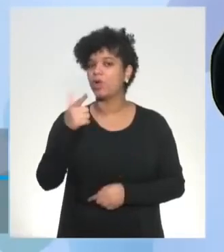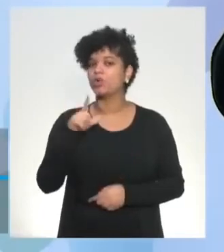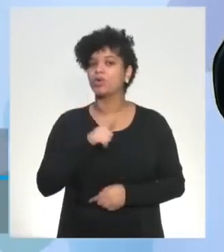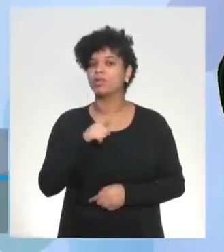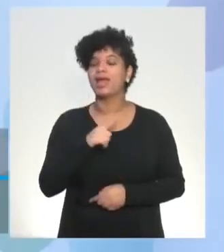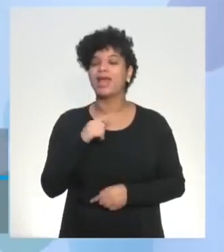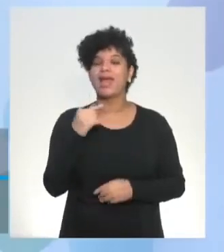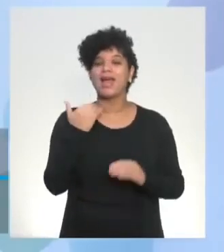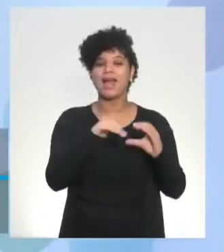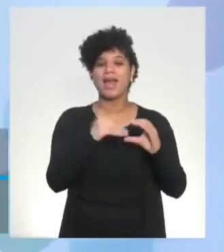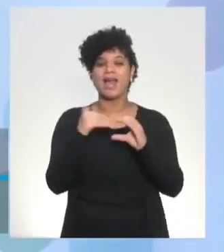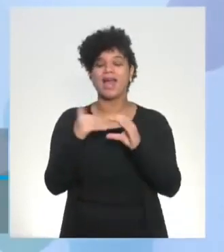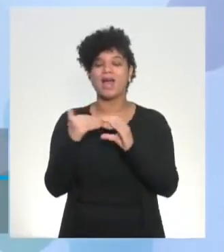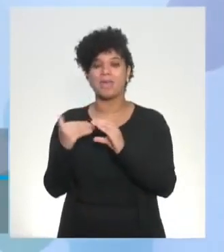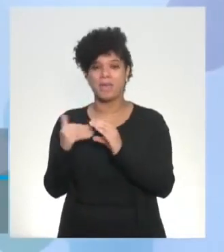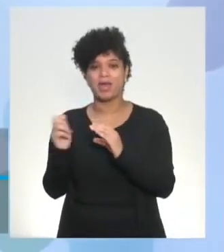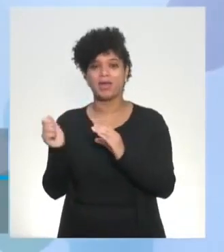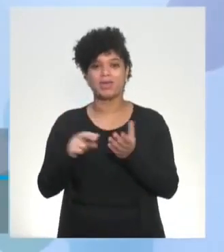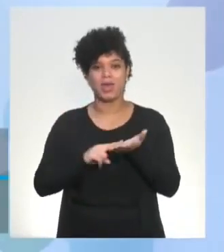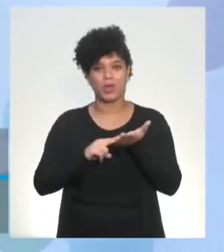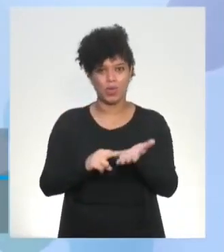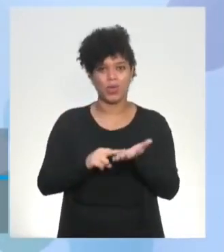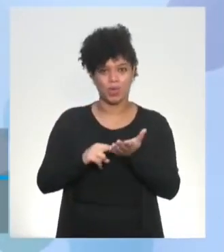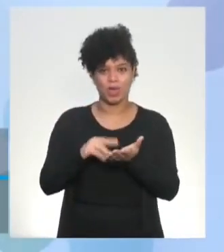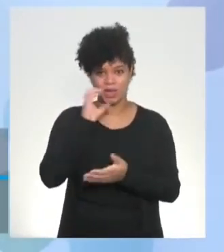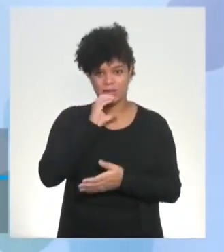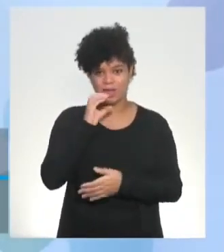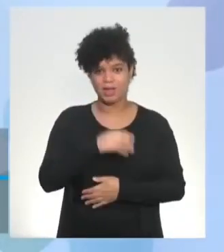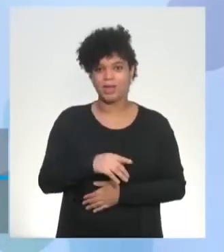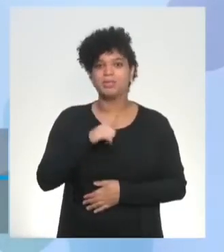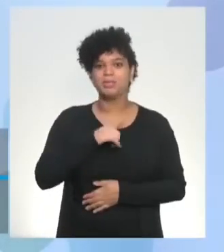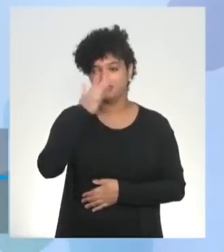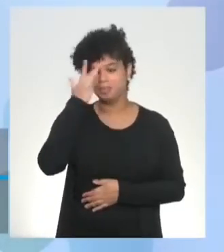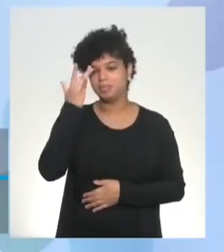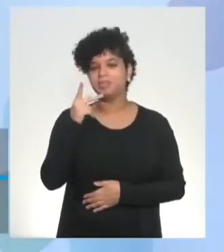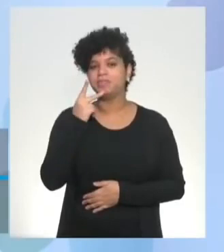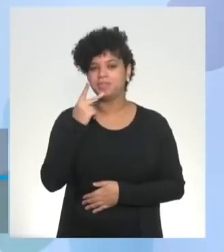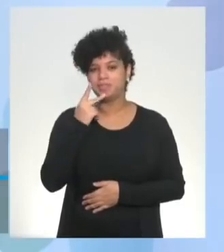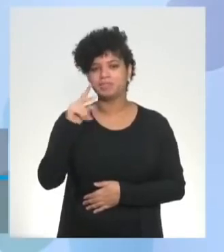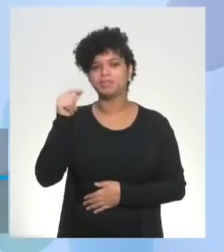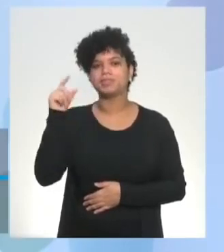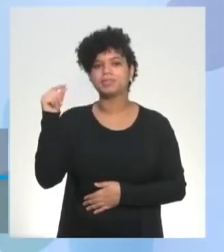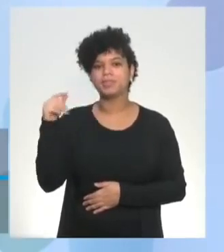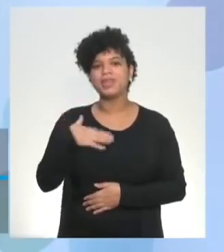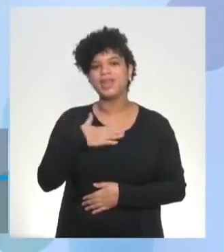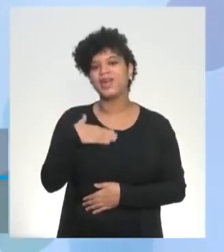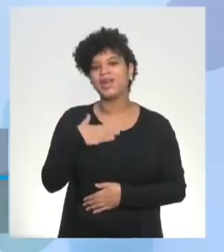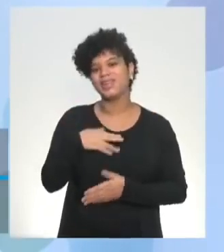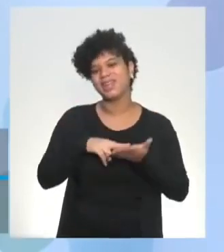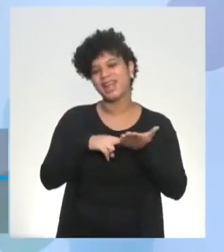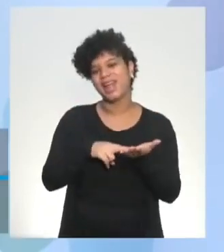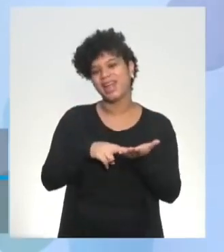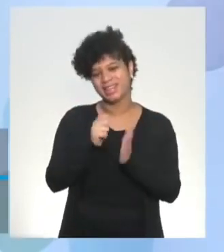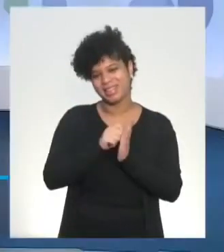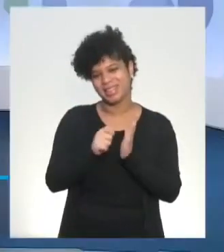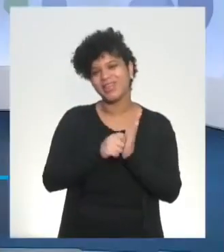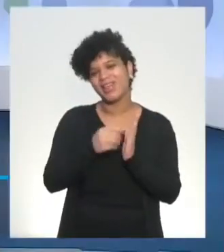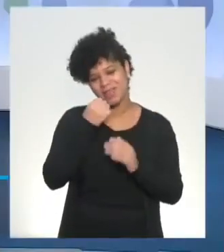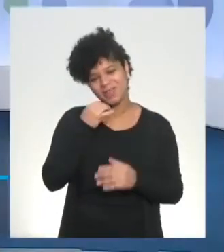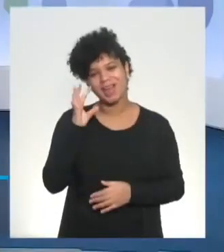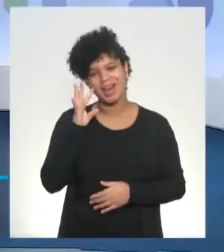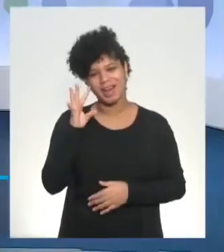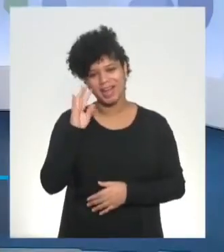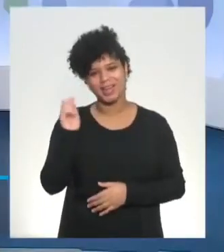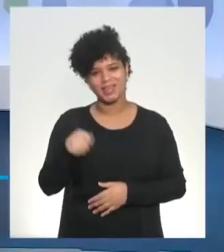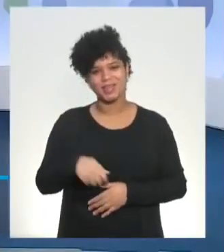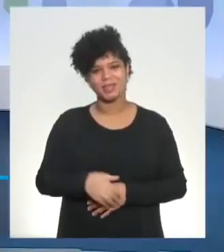mais rápidas, né? Sim. Então, eles estão comentando muito disso, que gostavam muito de escrever cartas. Olha que Escrever cartas legal. era muito legal.